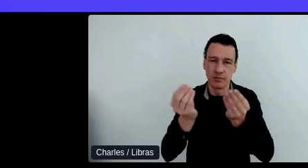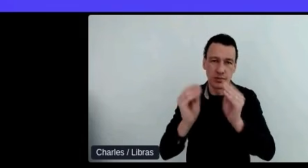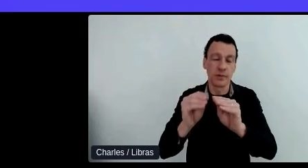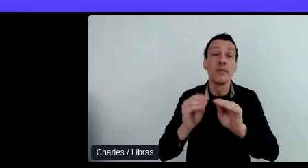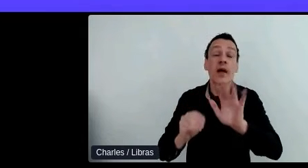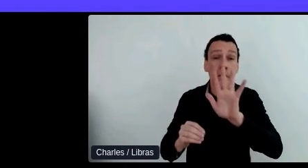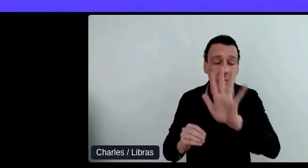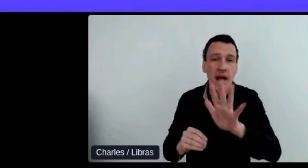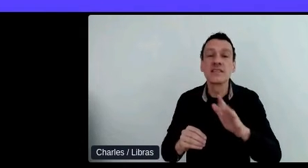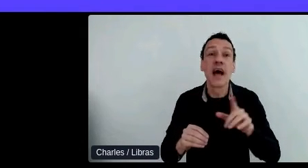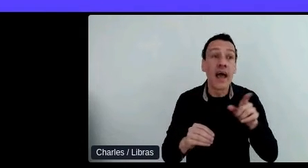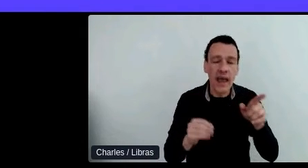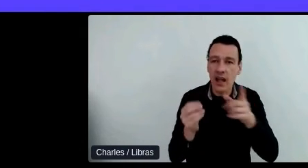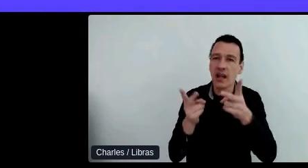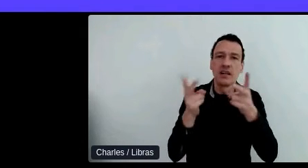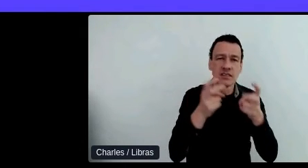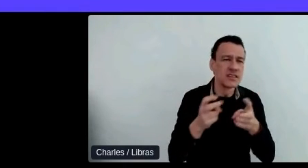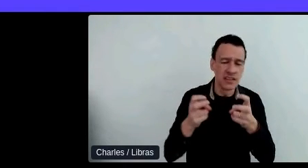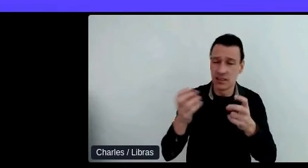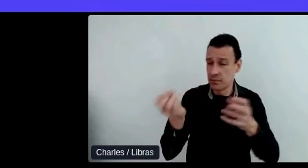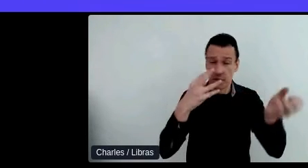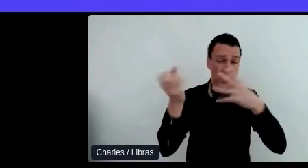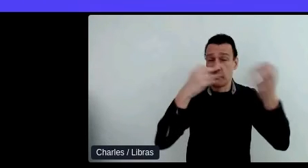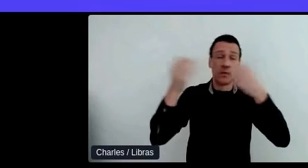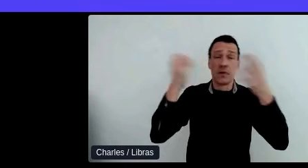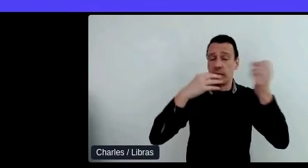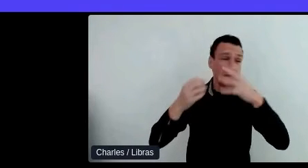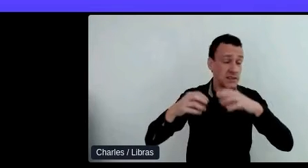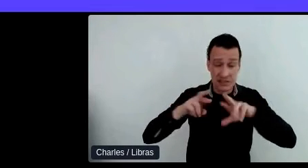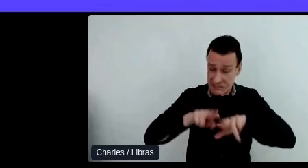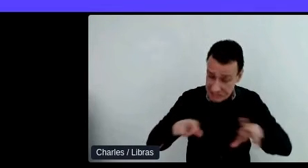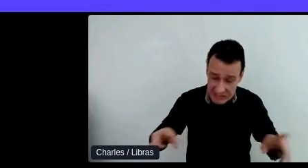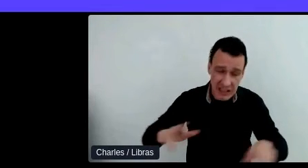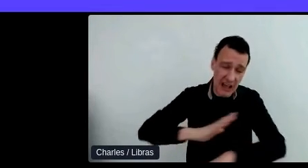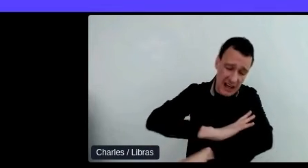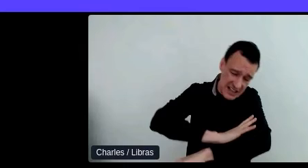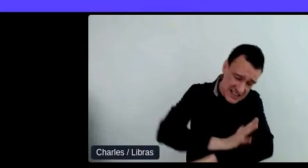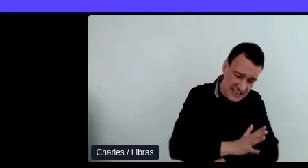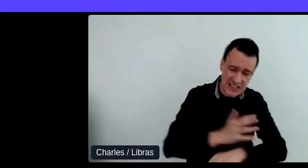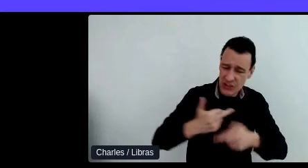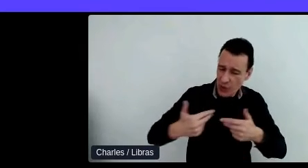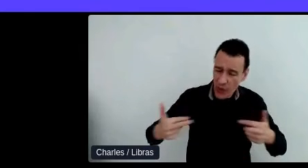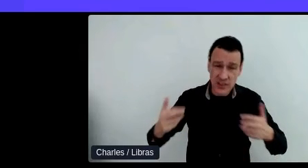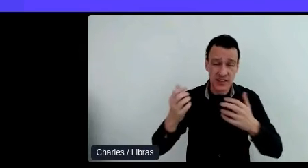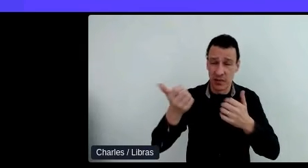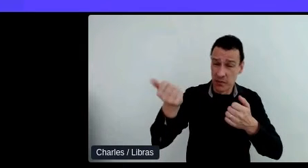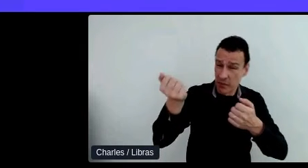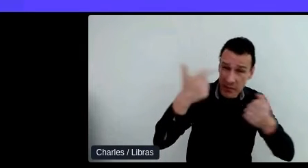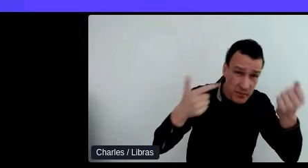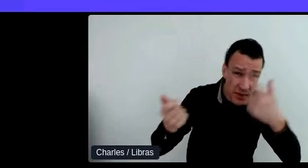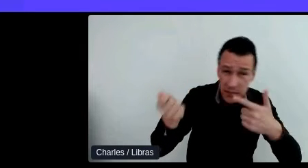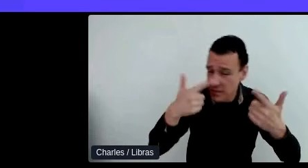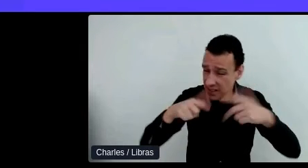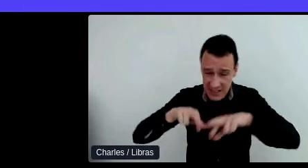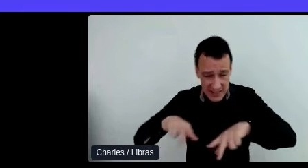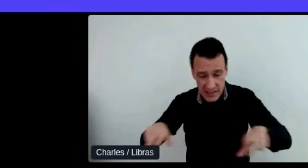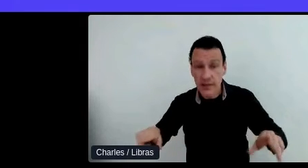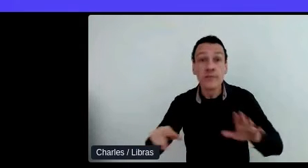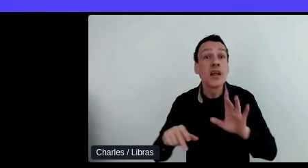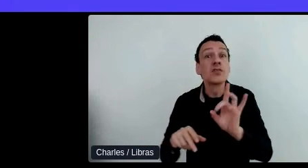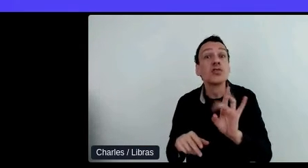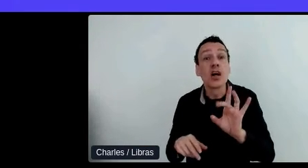tóxicas, horrorosas, antissemitas, racistas, péssimas, que ela começou a fazer postagens desse